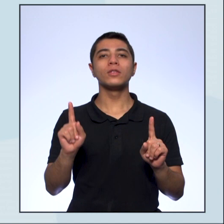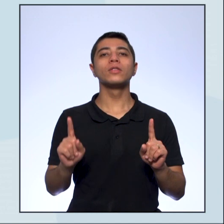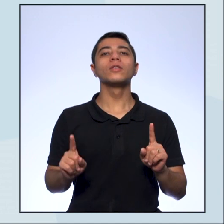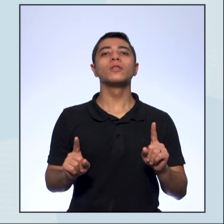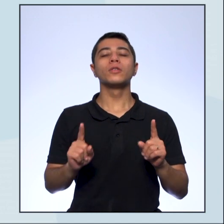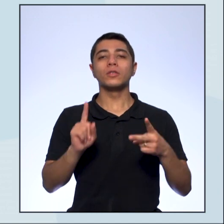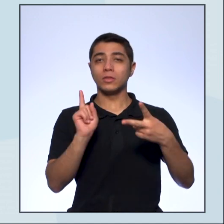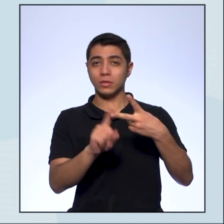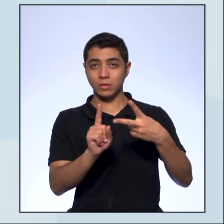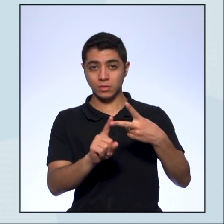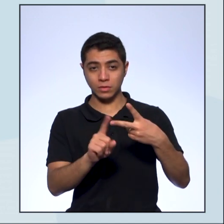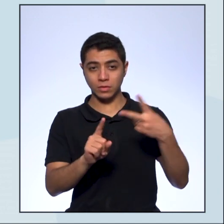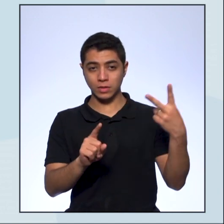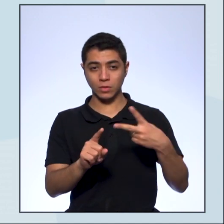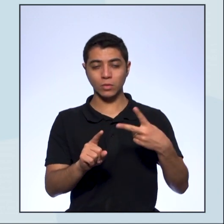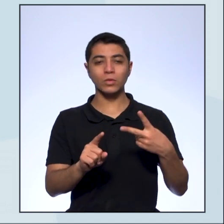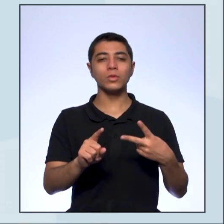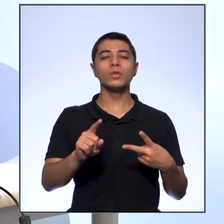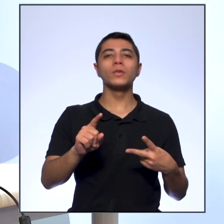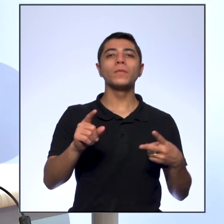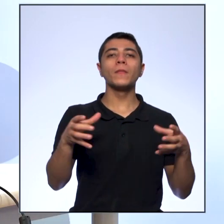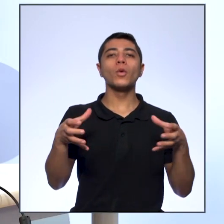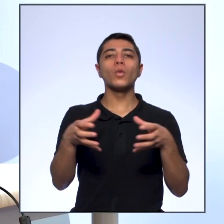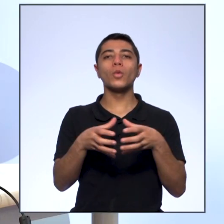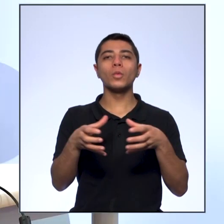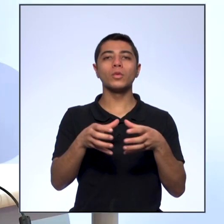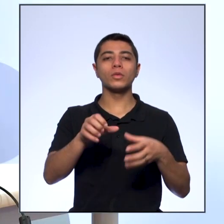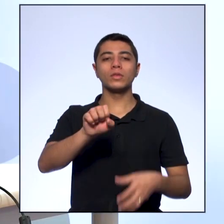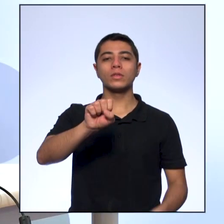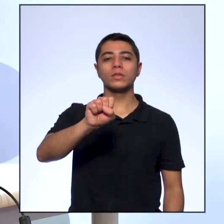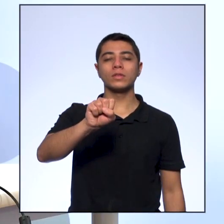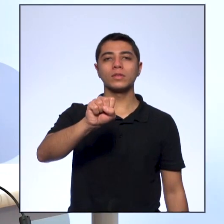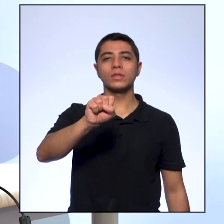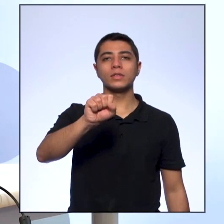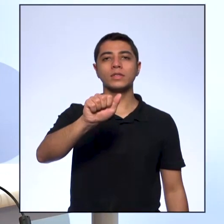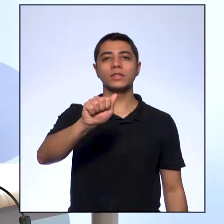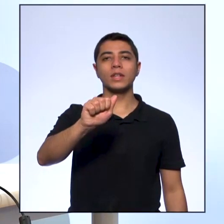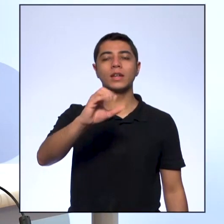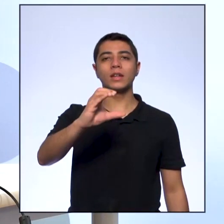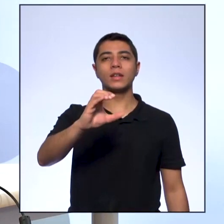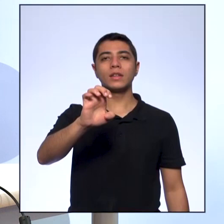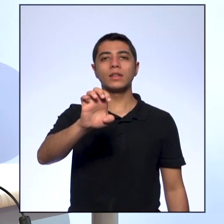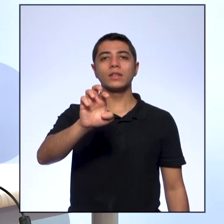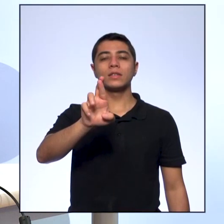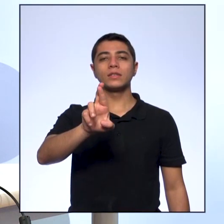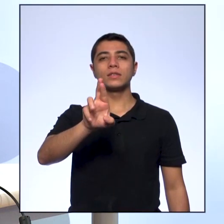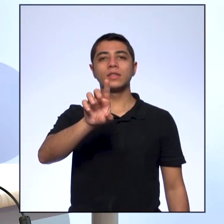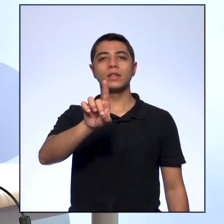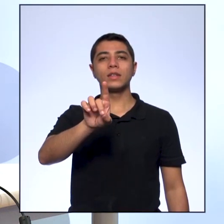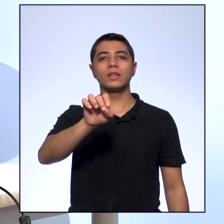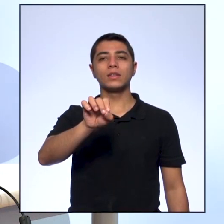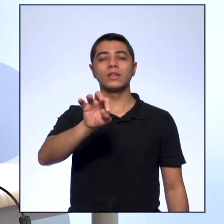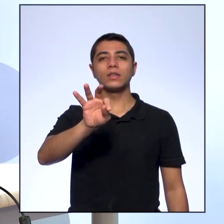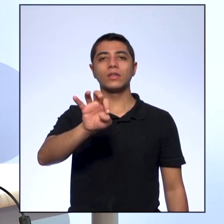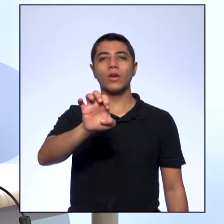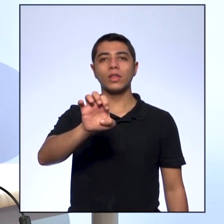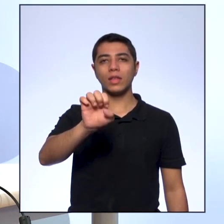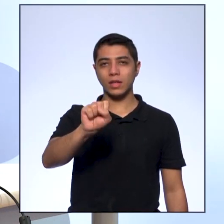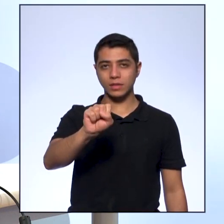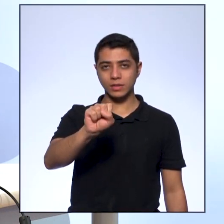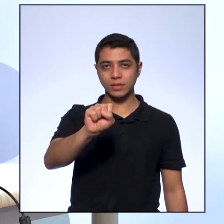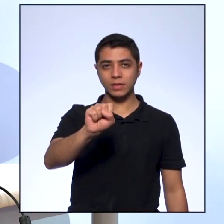dos sacerdotes, gente, também está ligada à questão econômica, tá? Então, quando as pessoas,